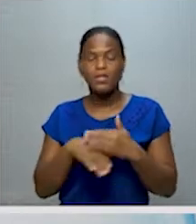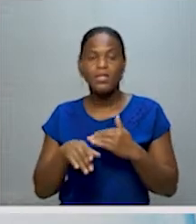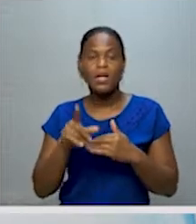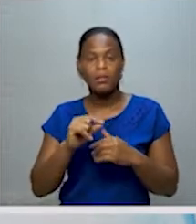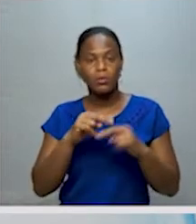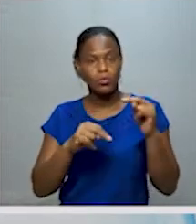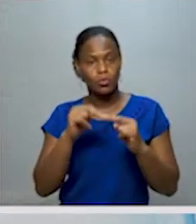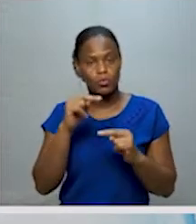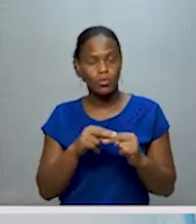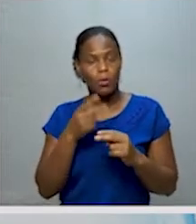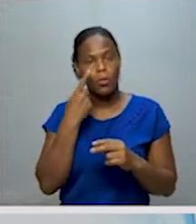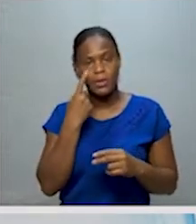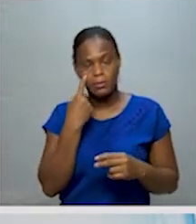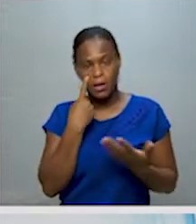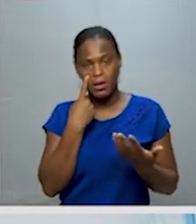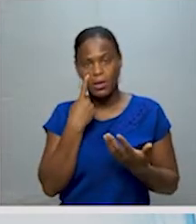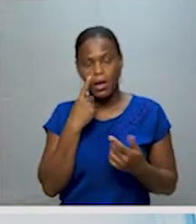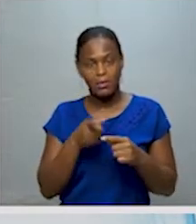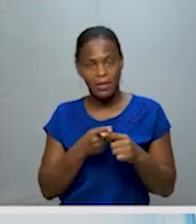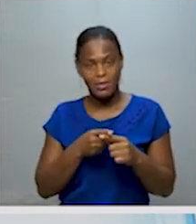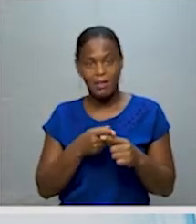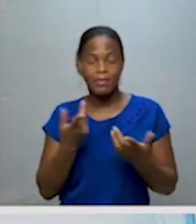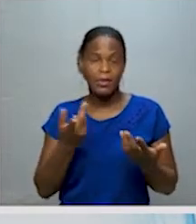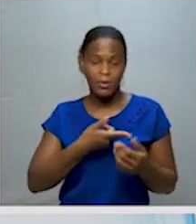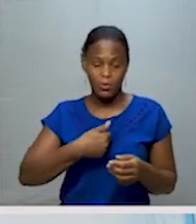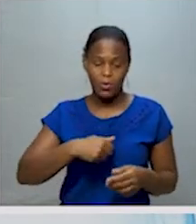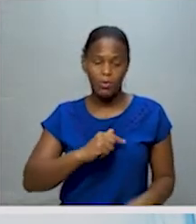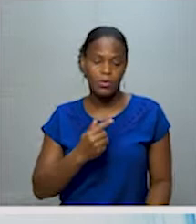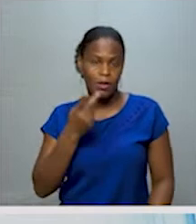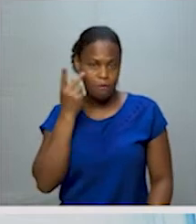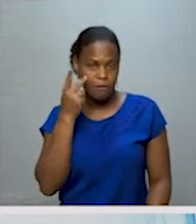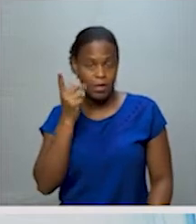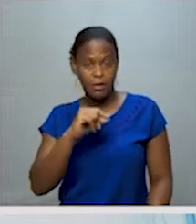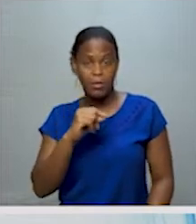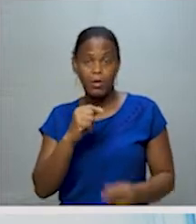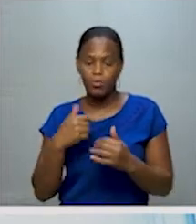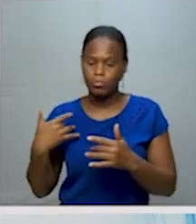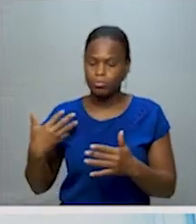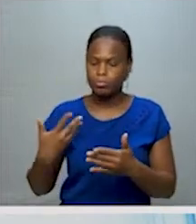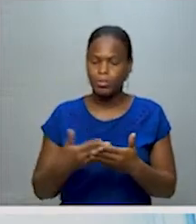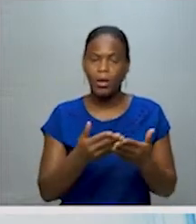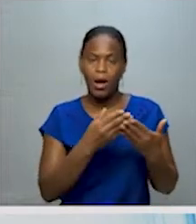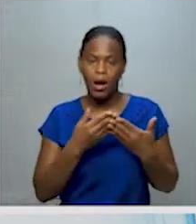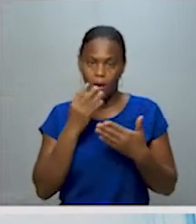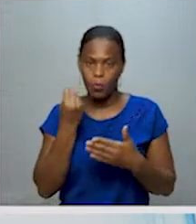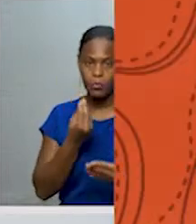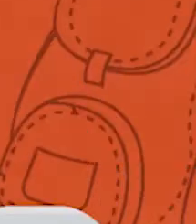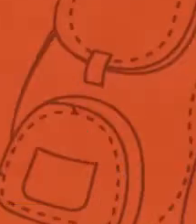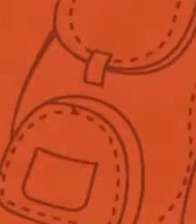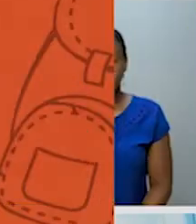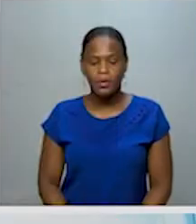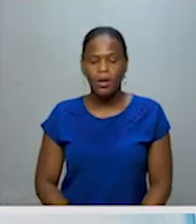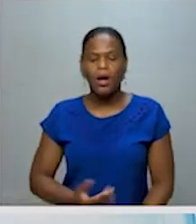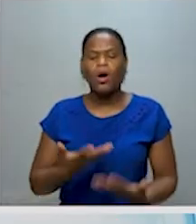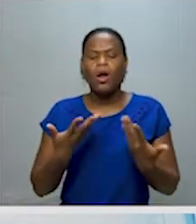fazer e construir conhecimentos interessantes na nossa vida e no nosso percurso estudantil.